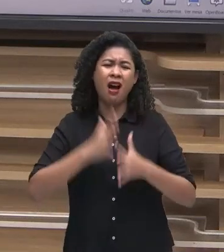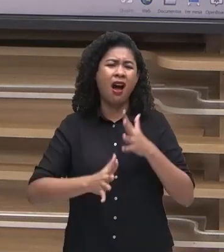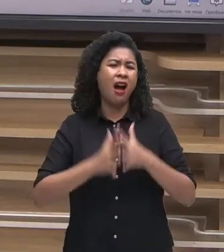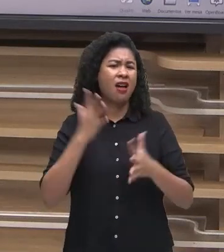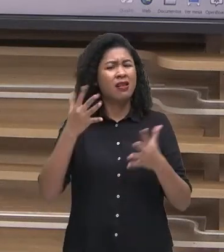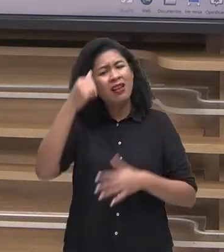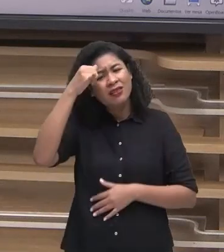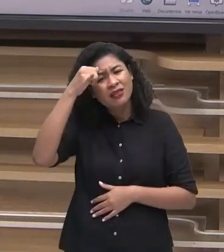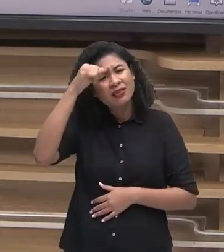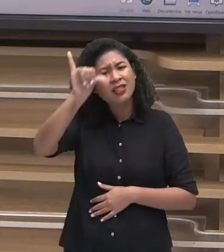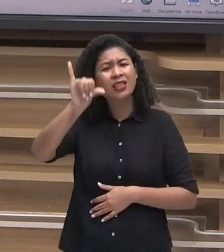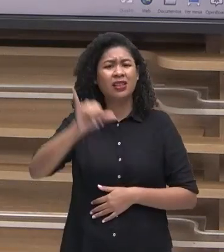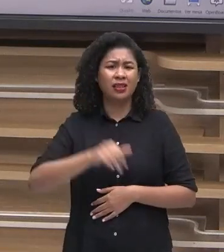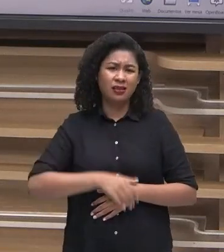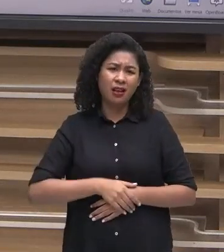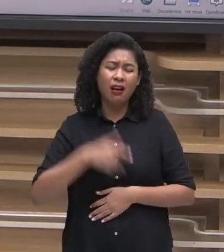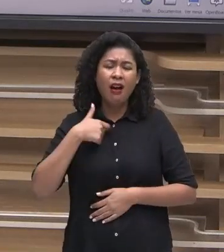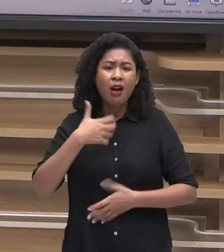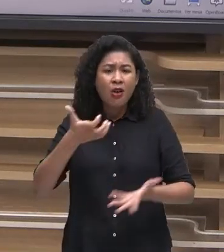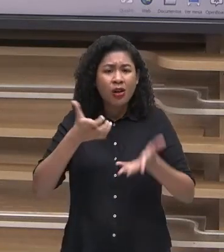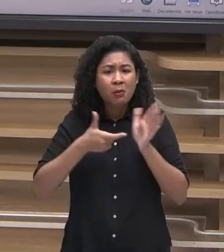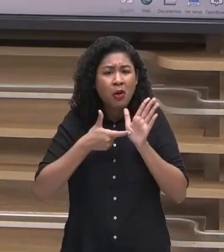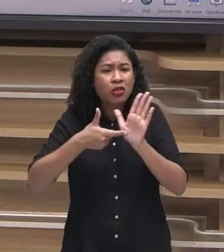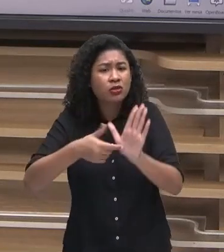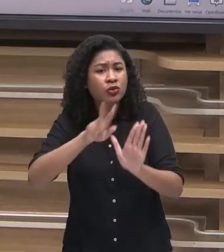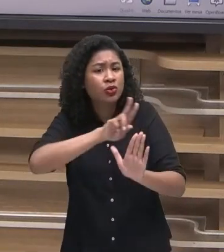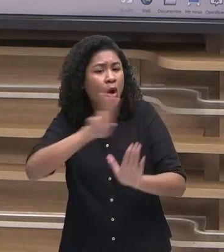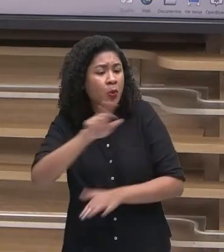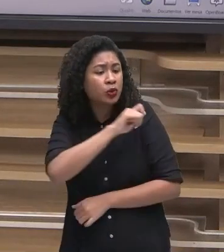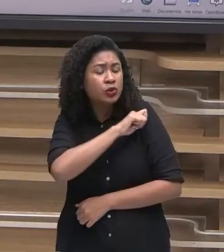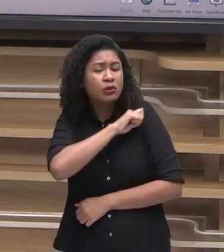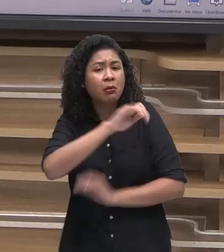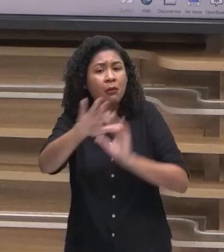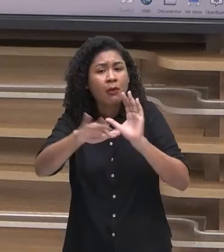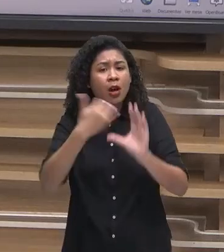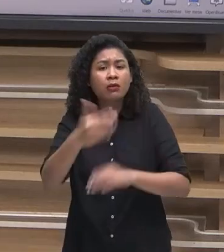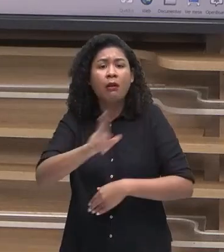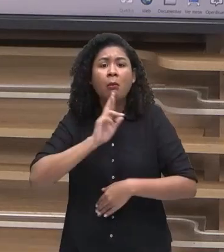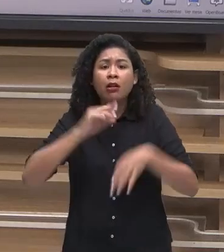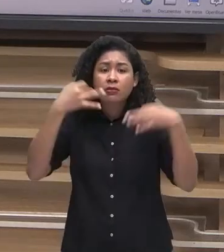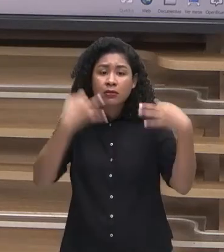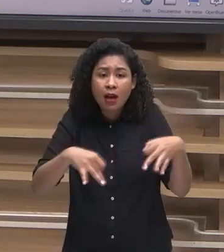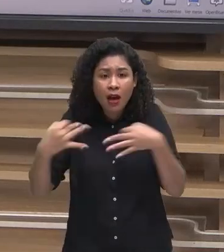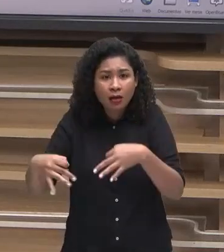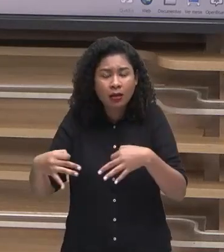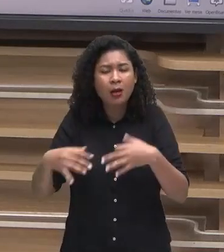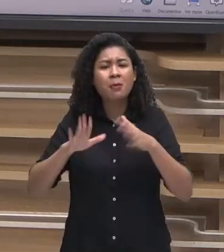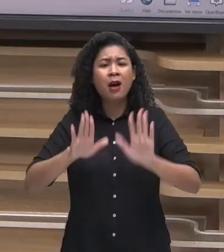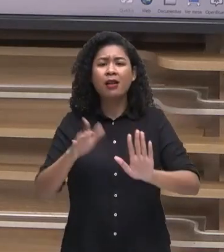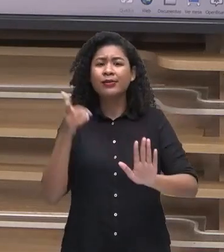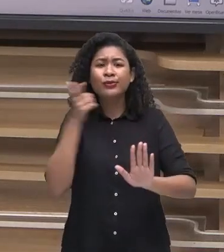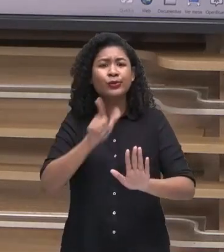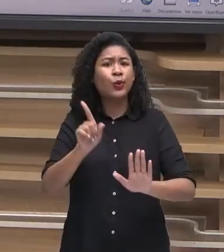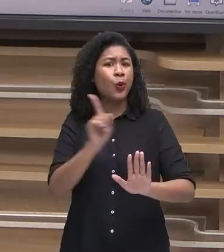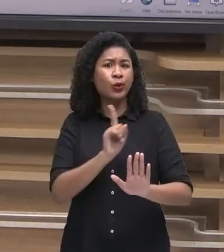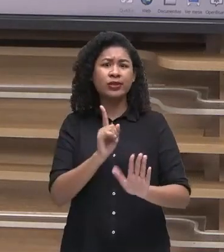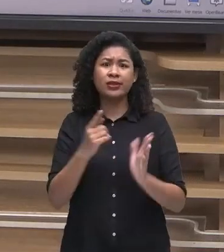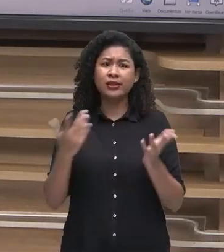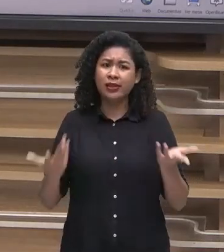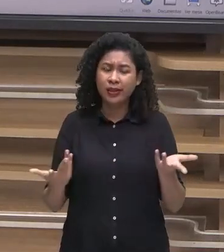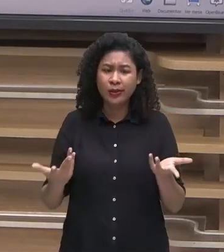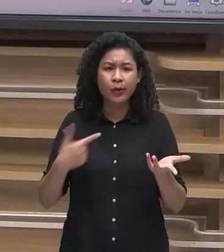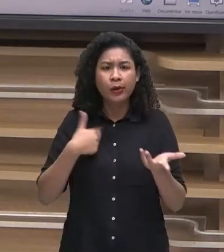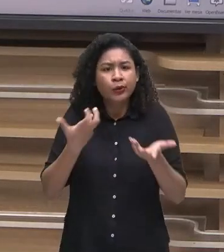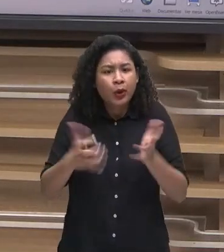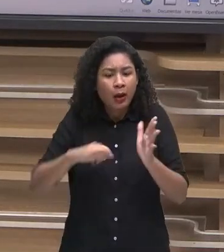quem realmente está tentando aprender história e não consegue porque é muita conversa paralela no chat. Então a gente não quer ser obrigado a